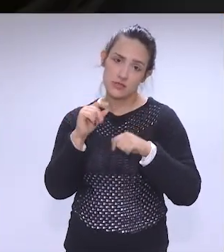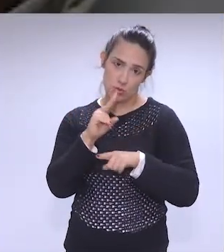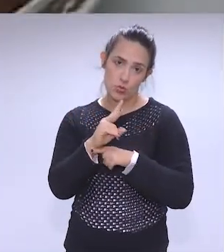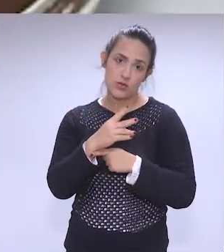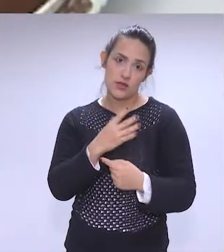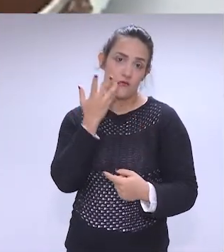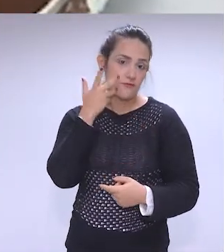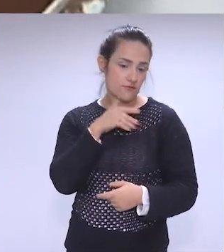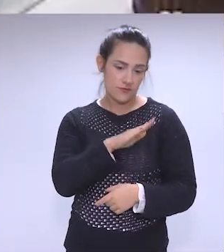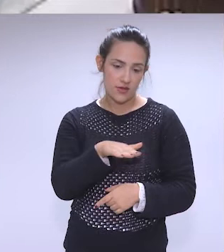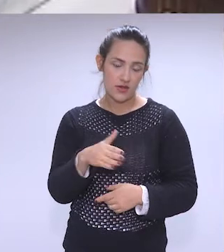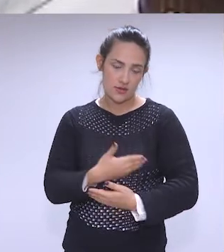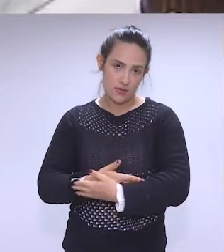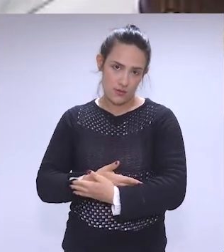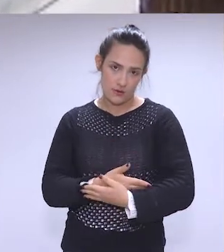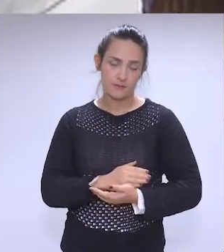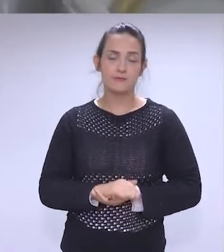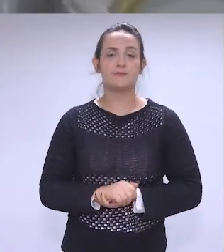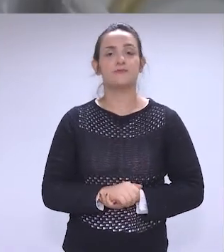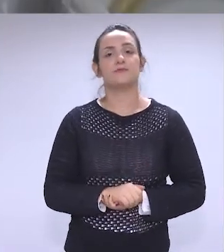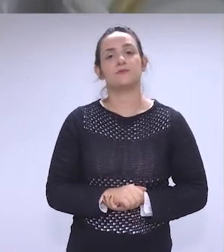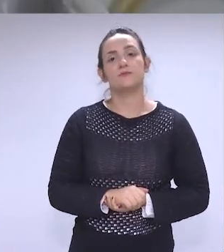criança.